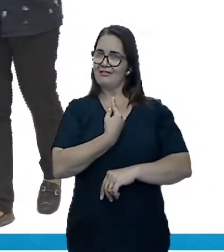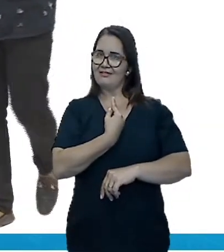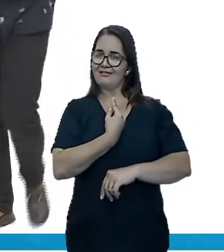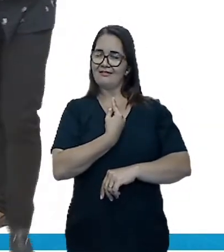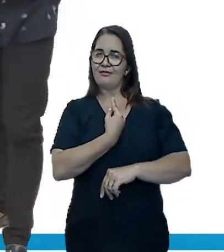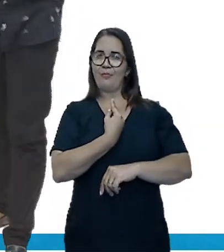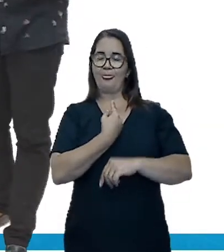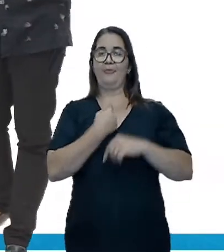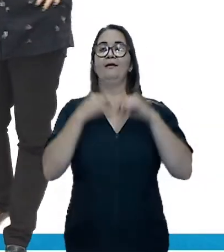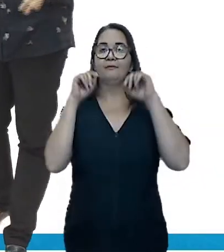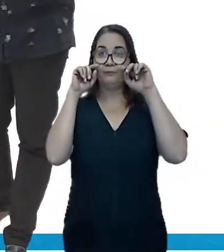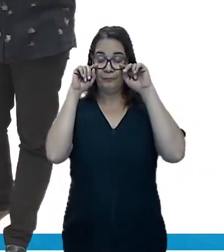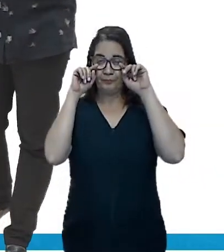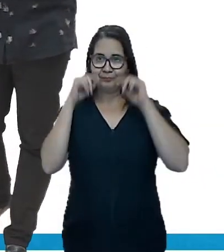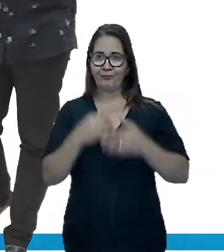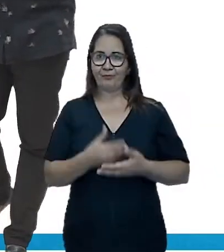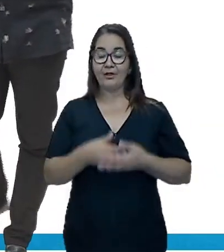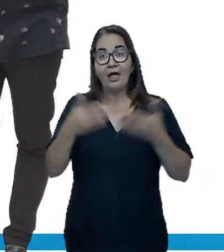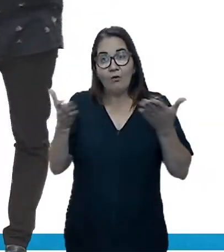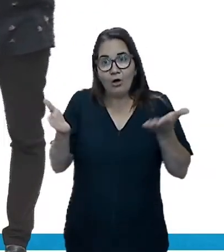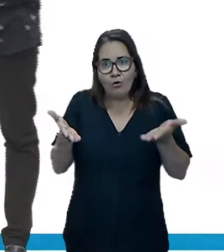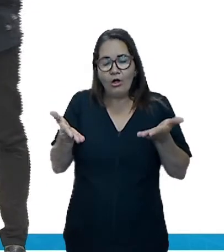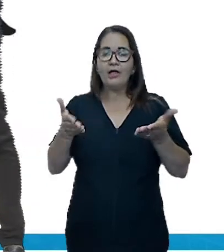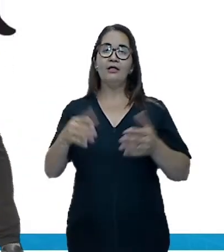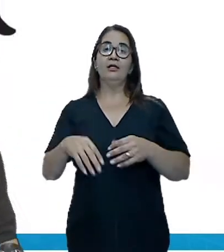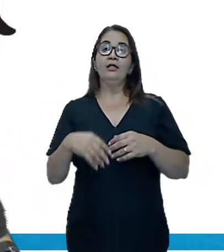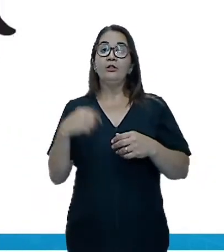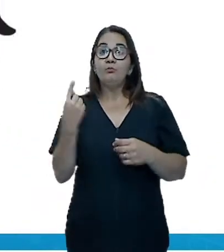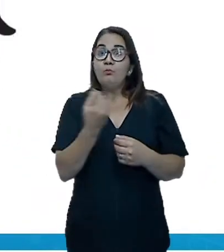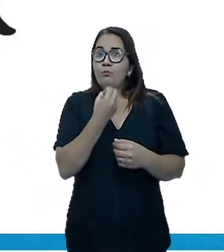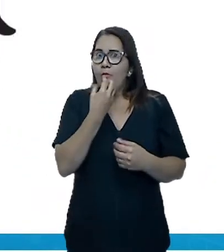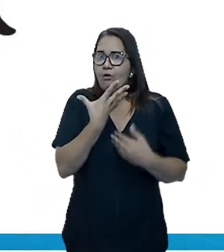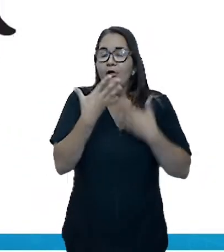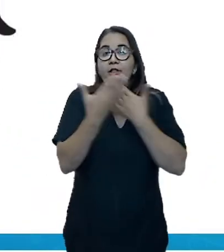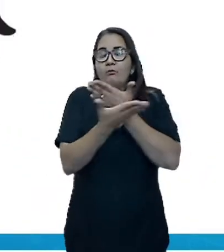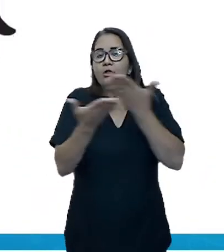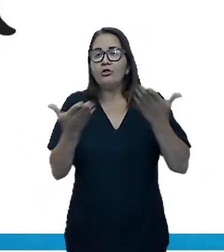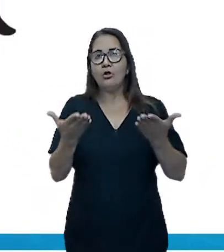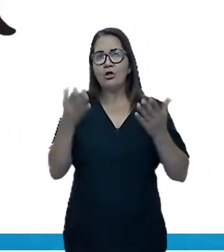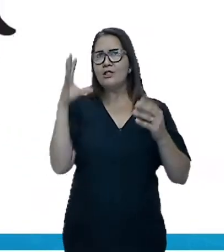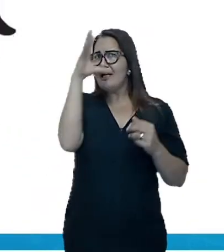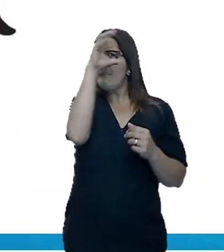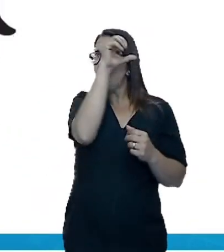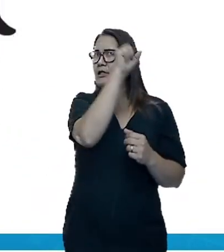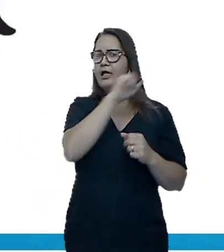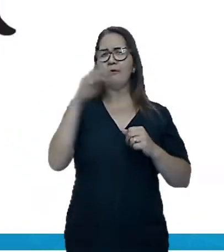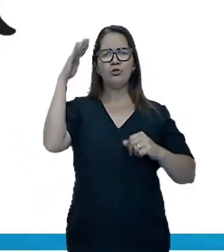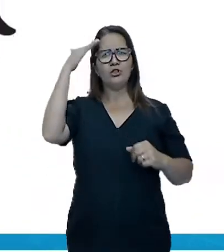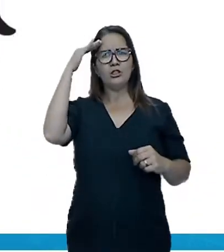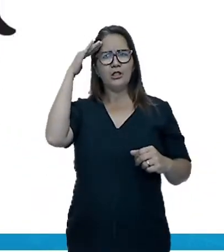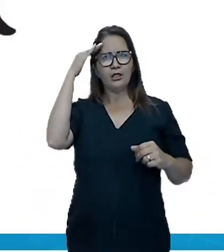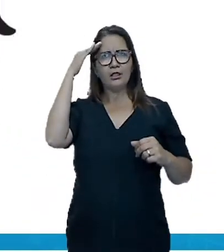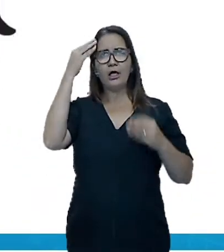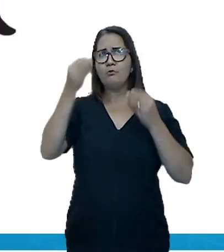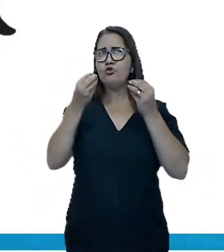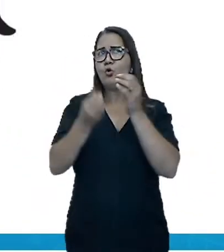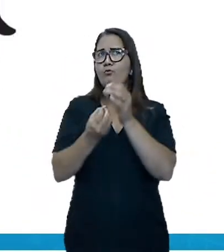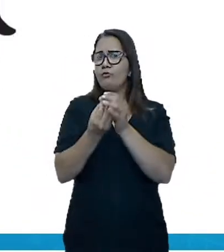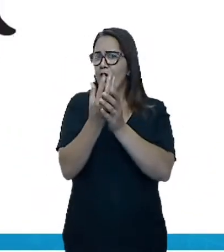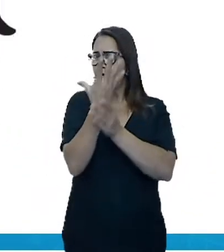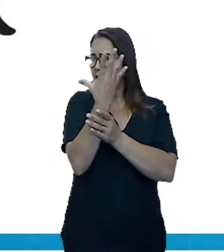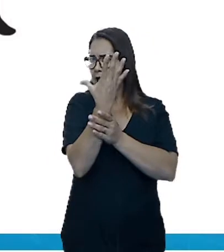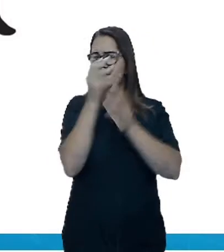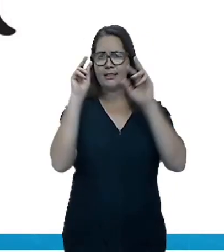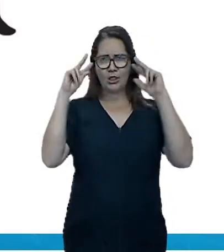os nossos irmãos, o homem contemporâneo. Bom, mas para entendermos melhor a origem humana,